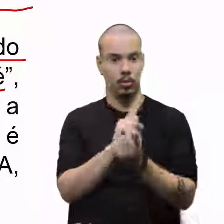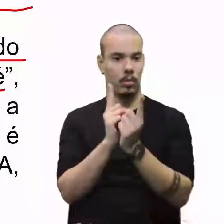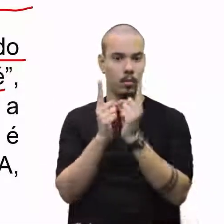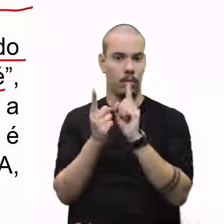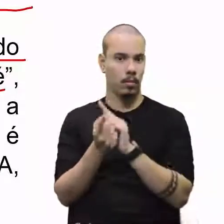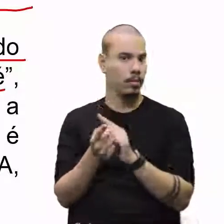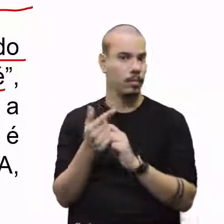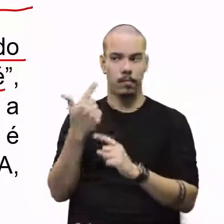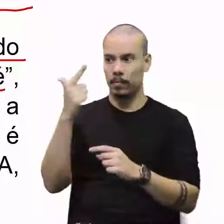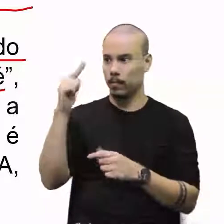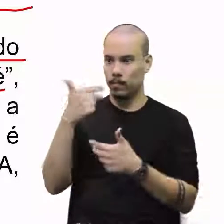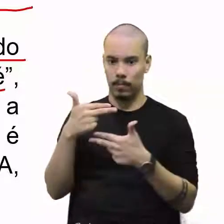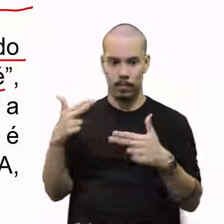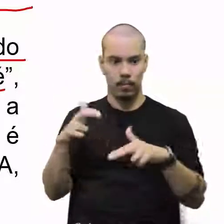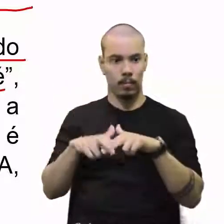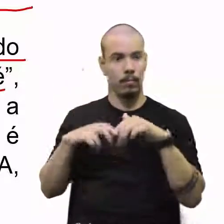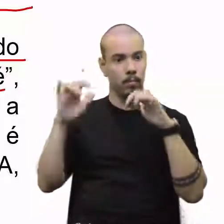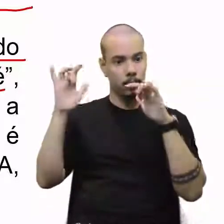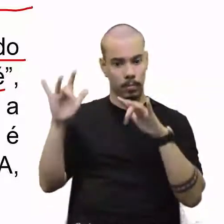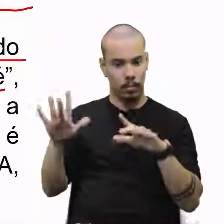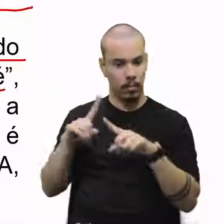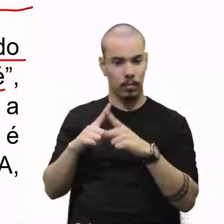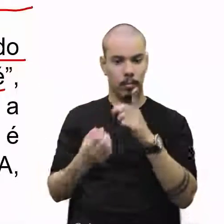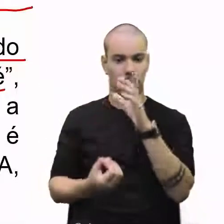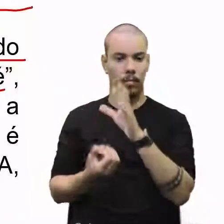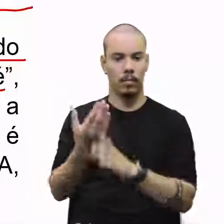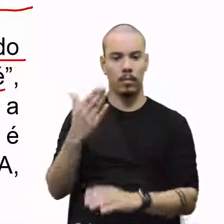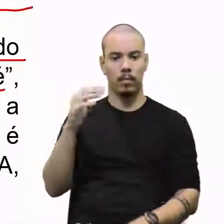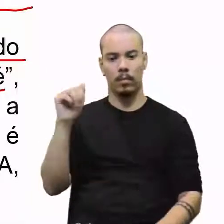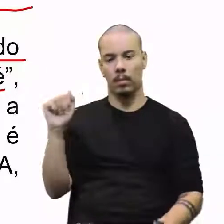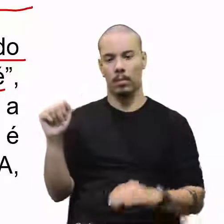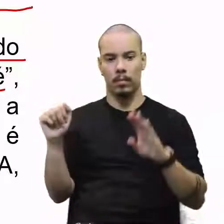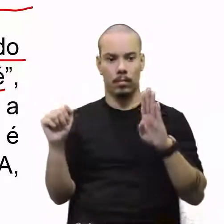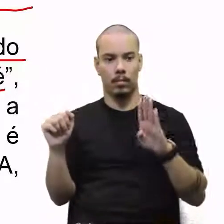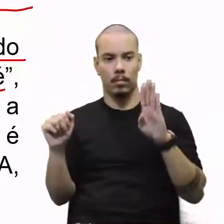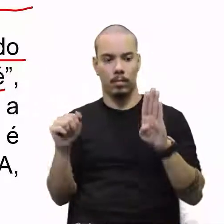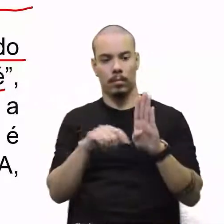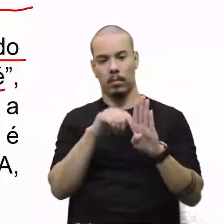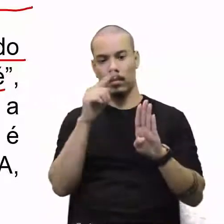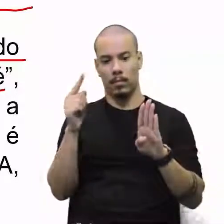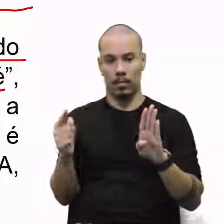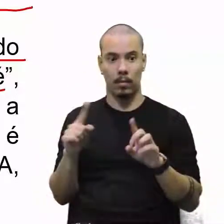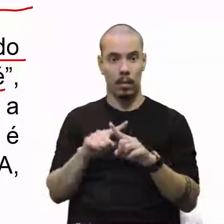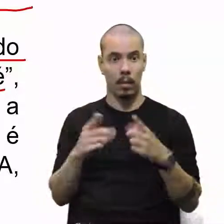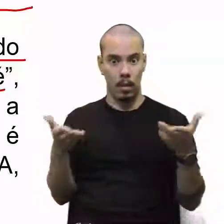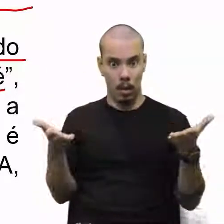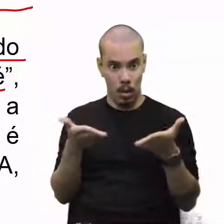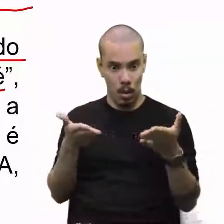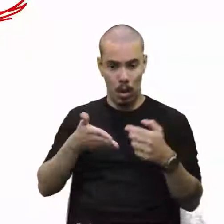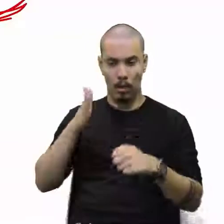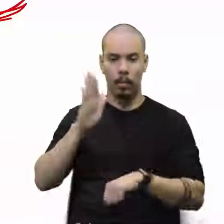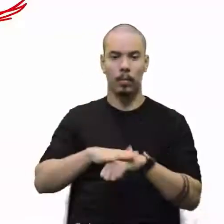desarmado. Então ela está lá, mas vai ser armado de A para B e desarmado de B para A. Agora é